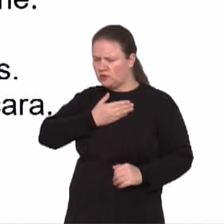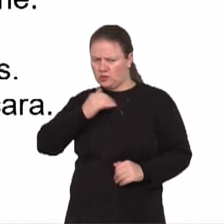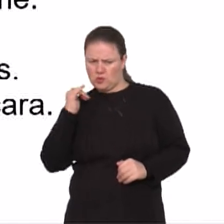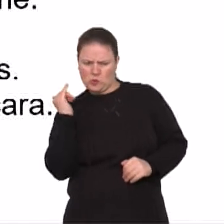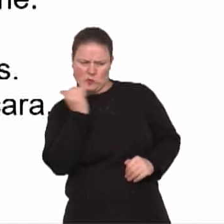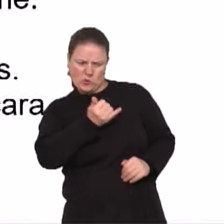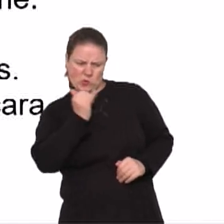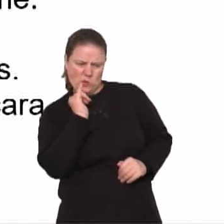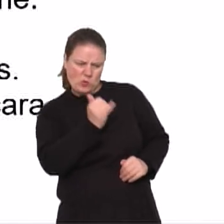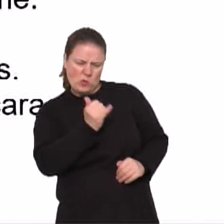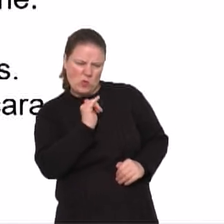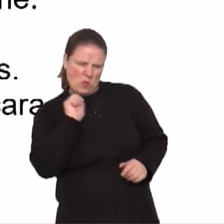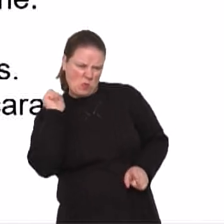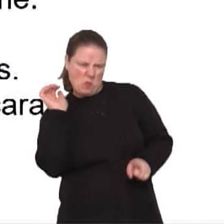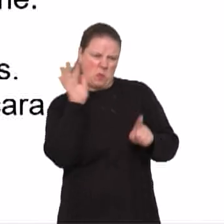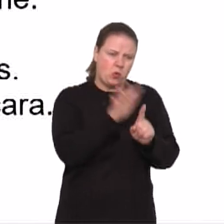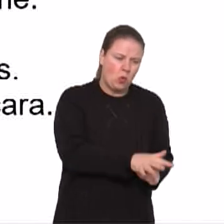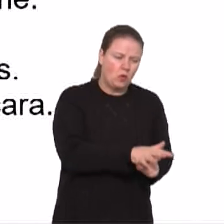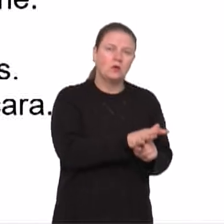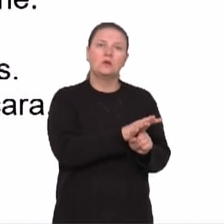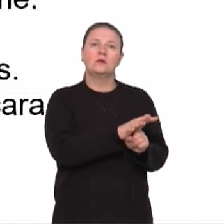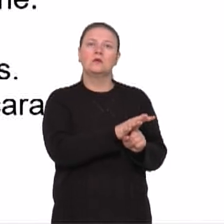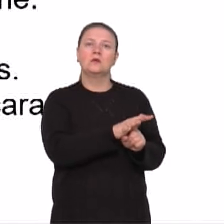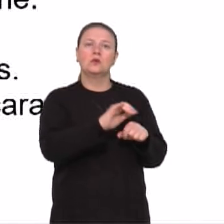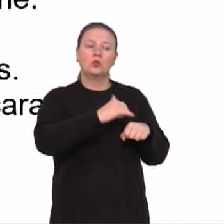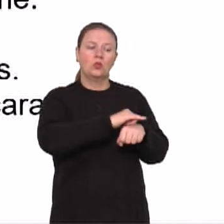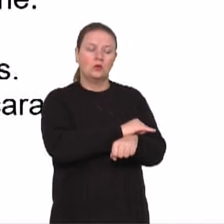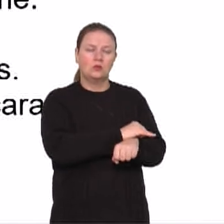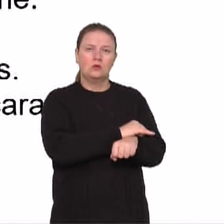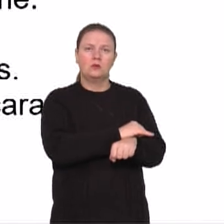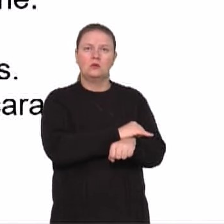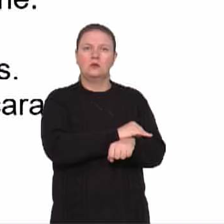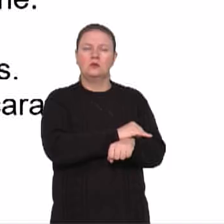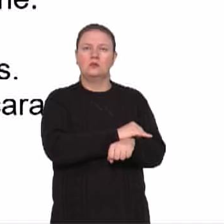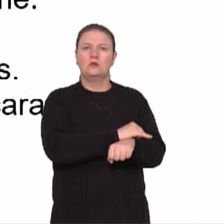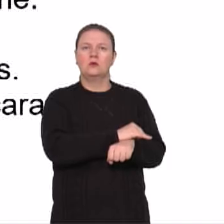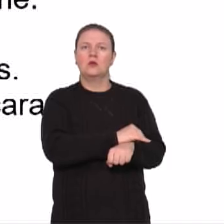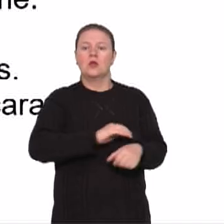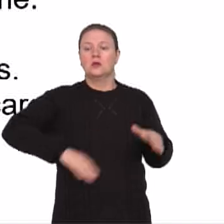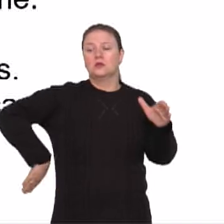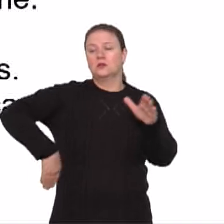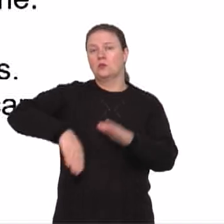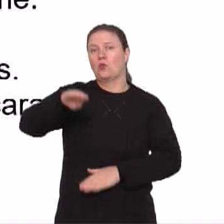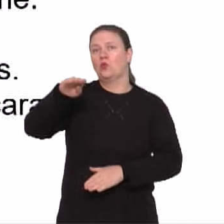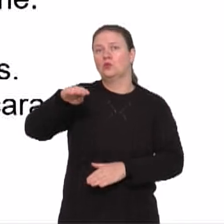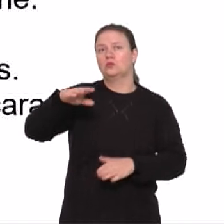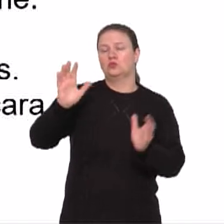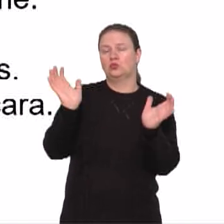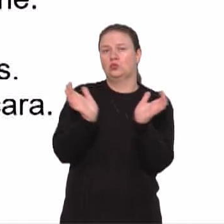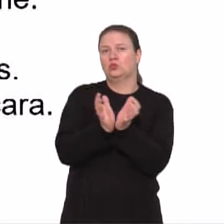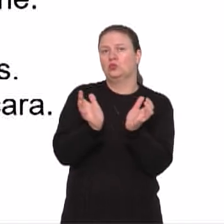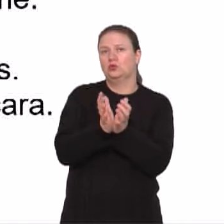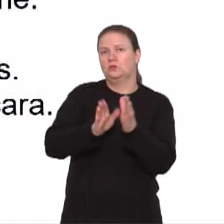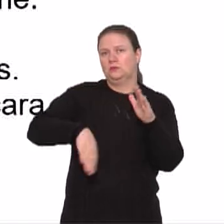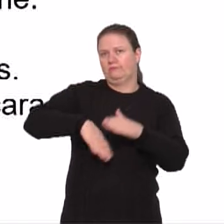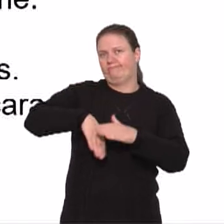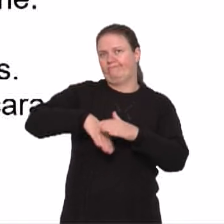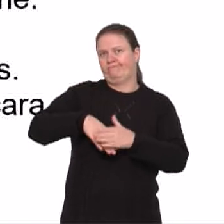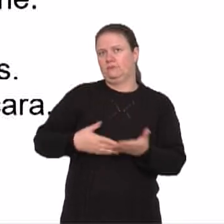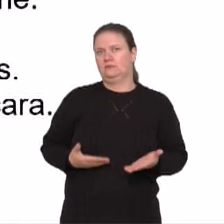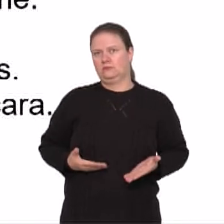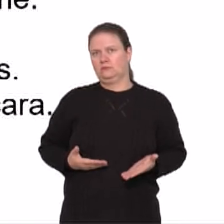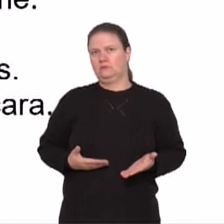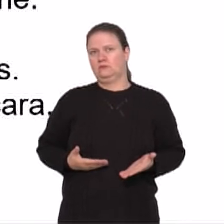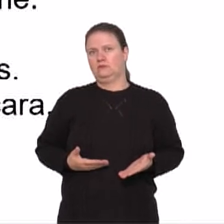a menina, por isso foi expulso do time. Qual que é o sujeito, então? Eu tenho,